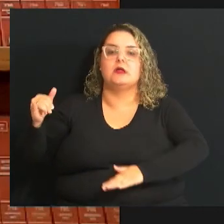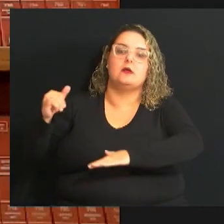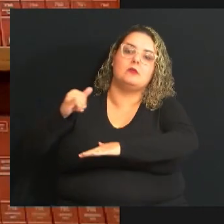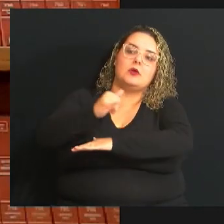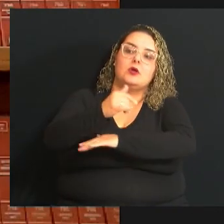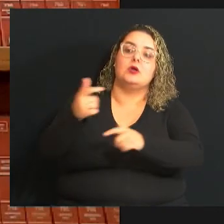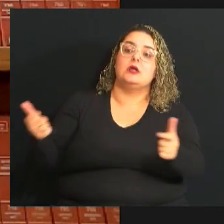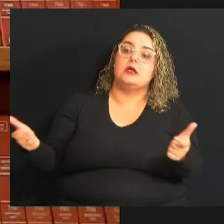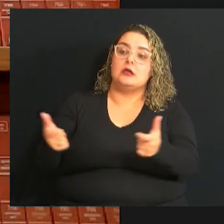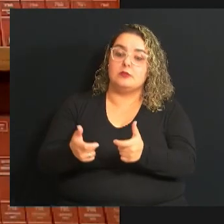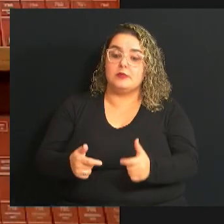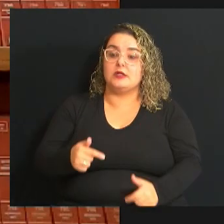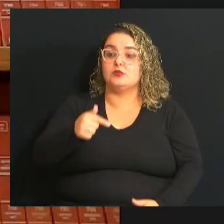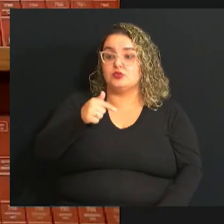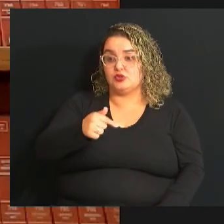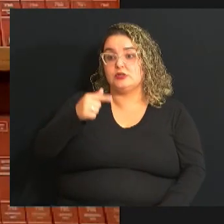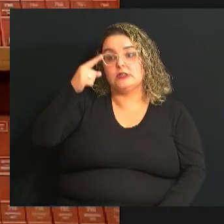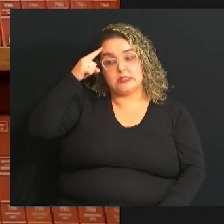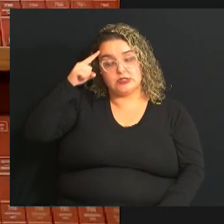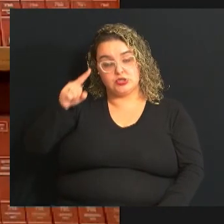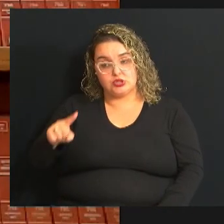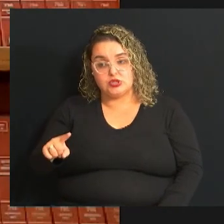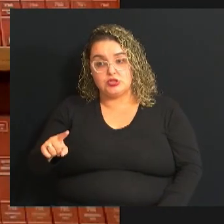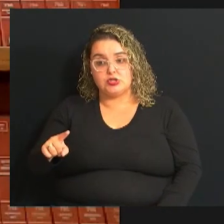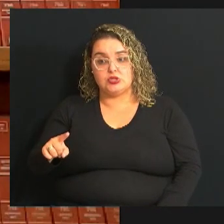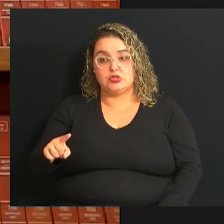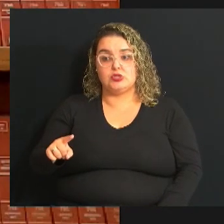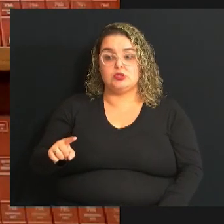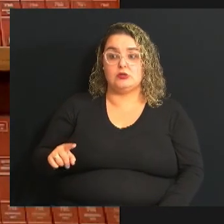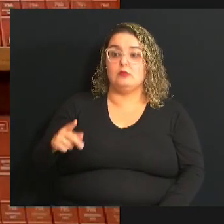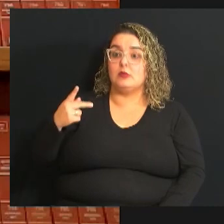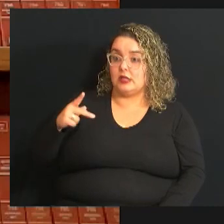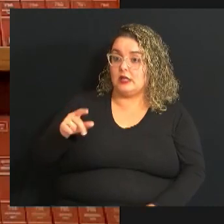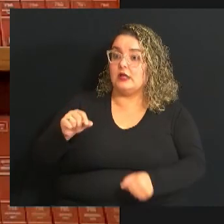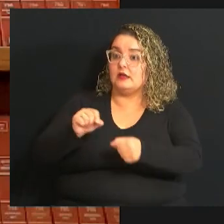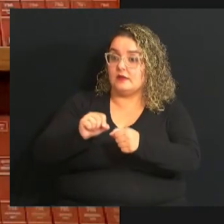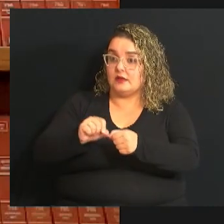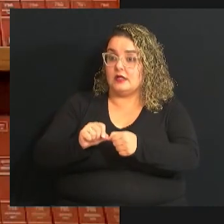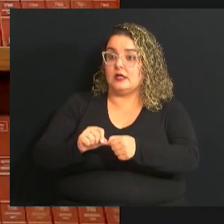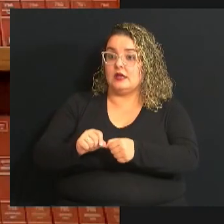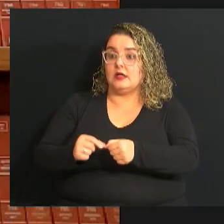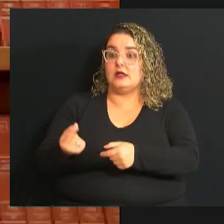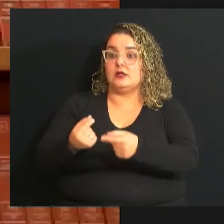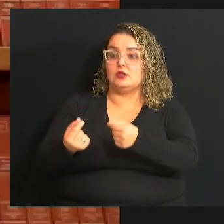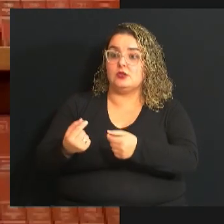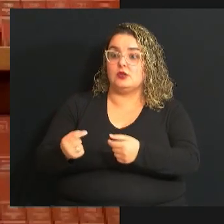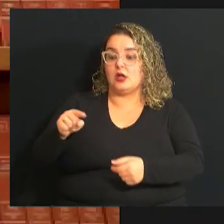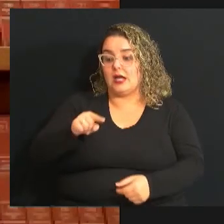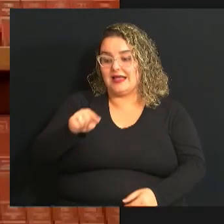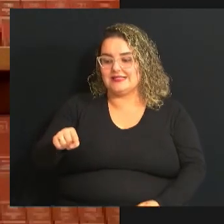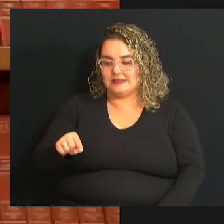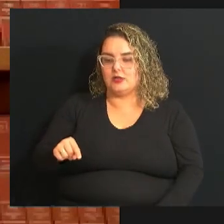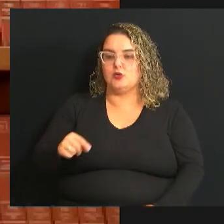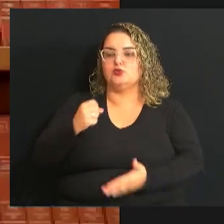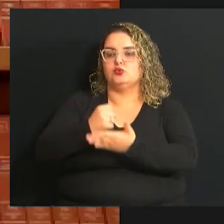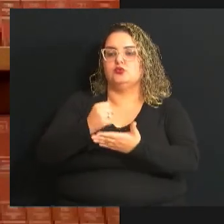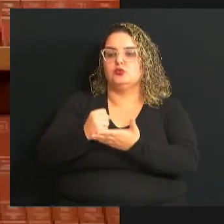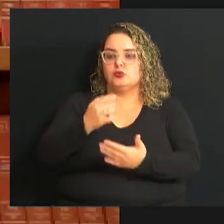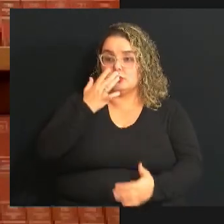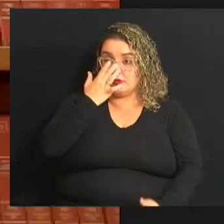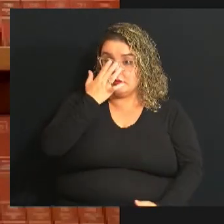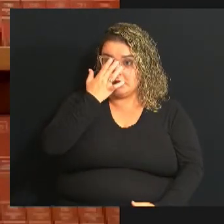infração praticada frente ao Código de Defesa do Consumidor brasileiro. Pela sua experiência, é preciso ter esse cuidado, né? Porque a gente fica